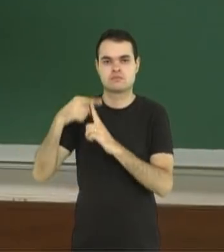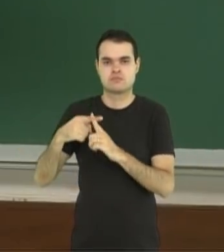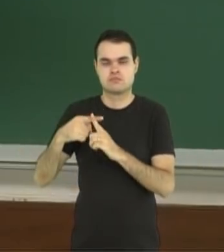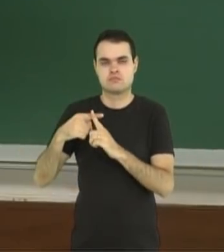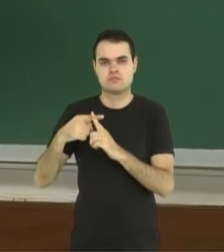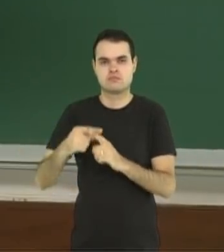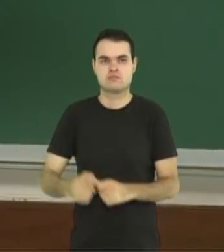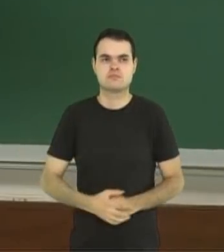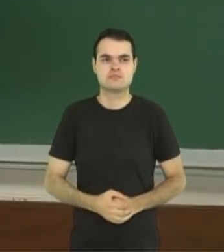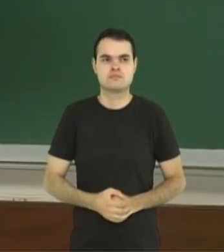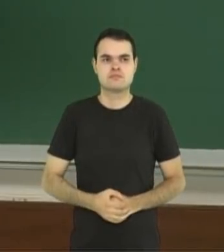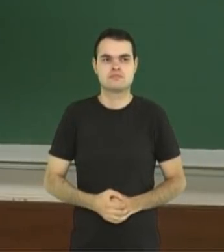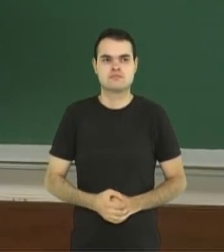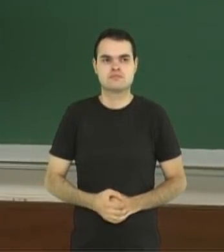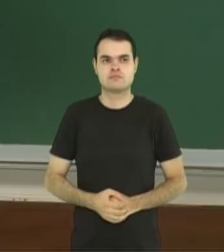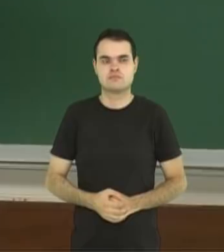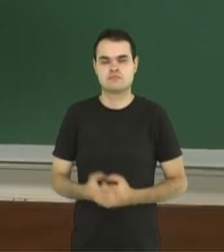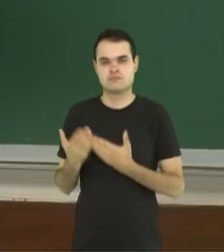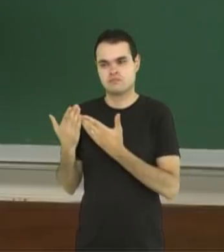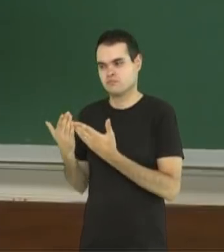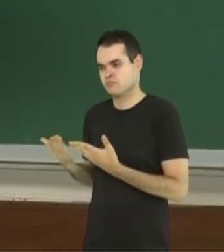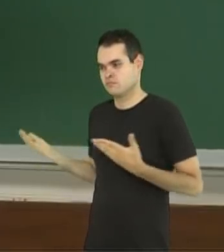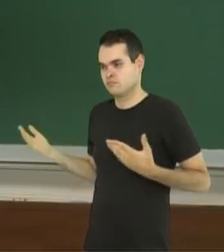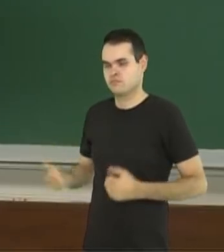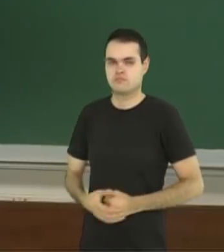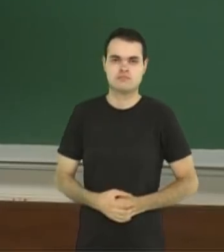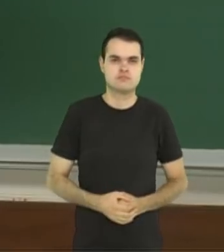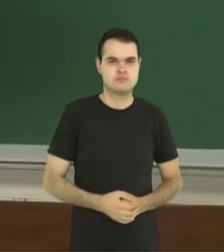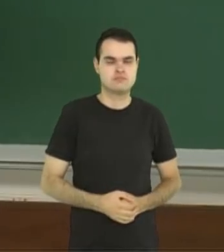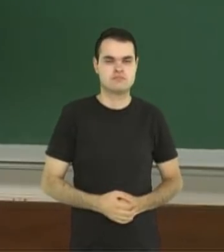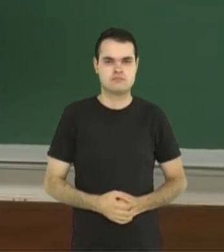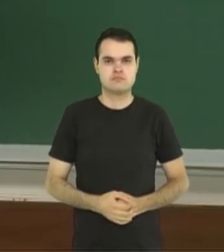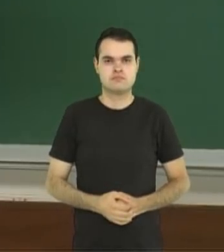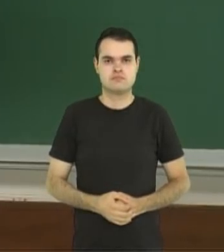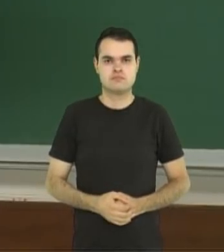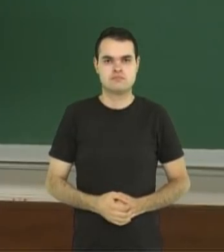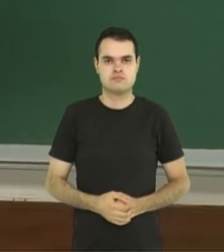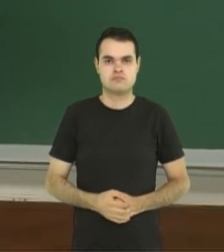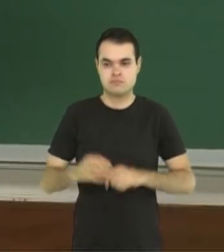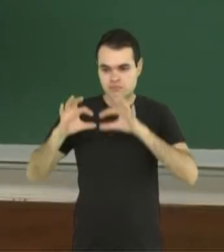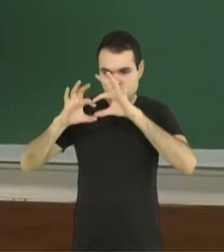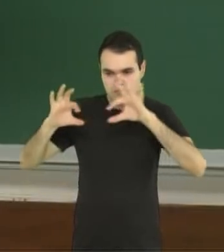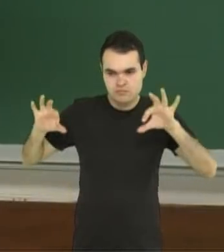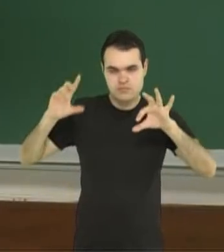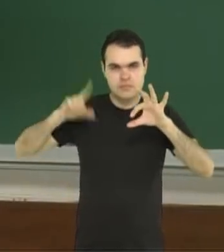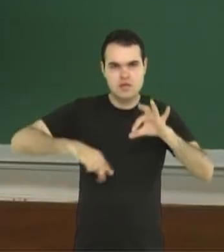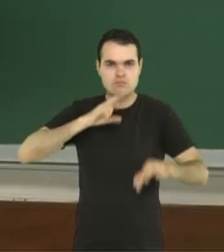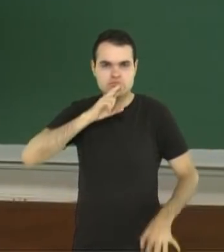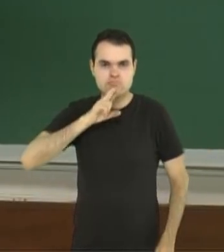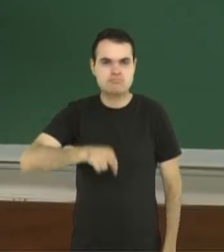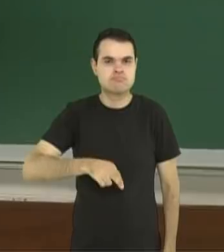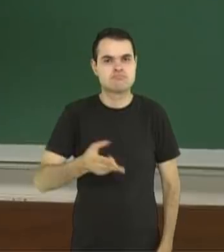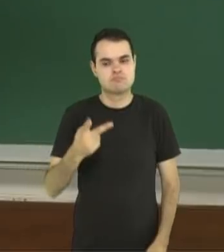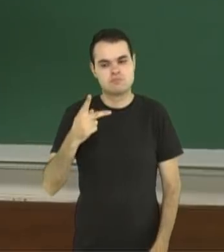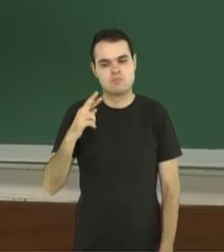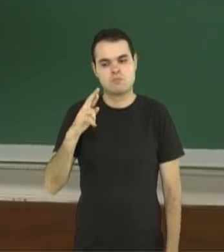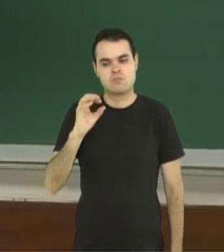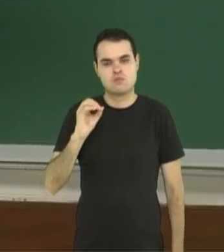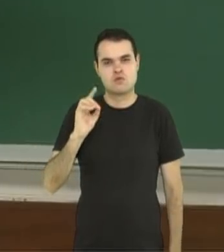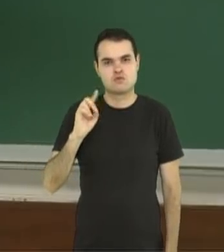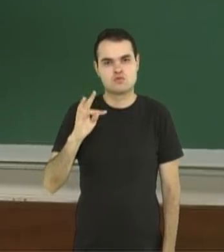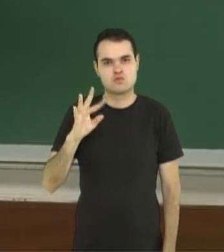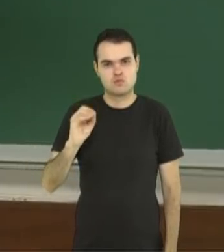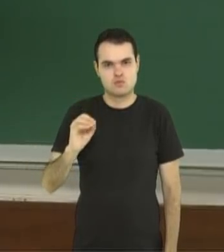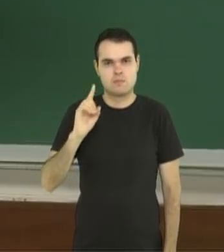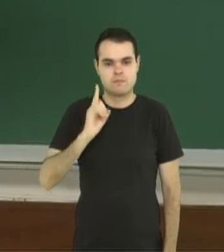aqui 8 mais 0, 8. 8 mais 6 mais 2, 8. 5 mais 4, 9. E 1 mais, né? E 1 aqui, né? Que eu